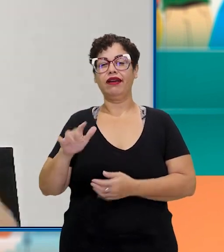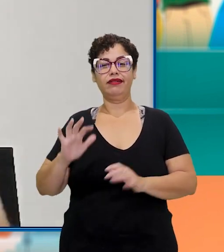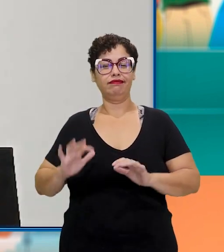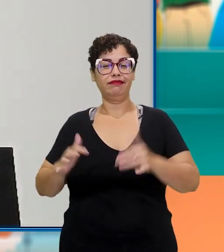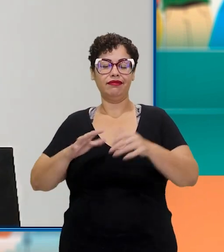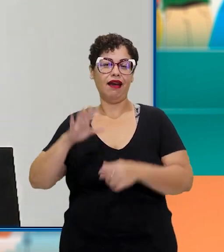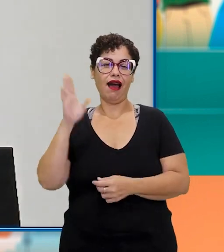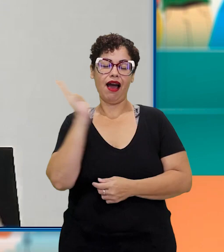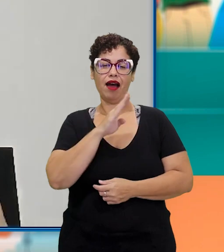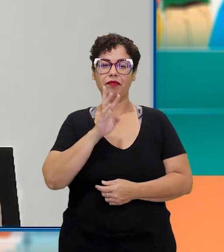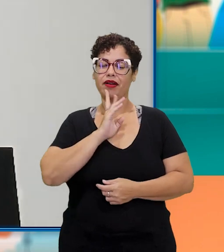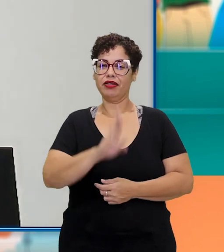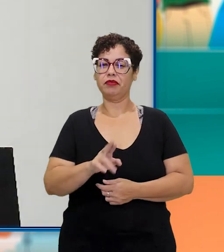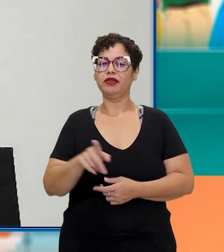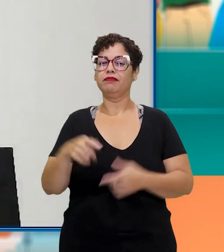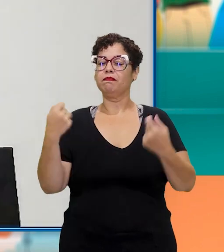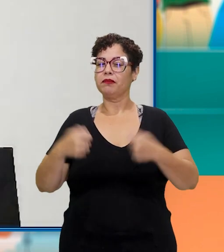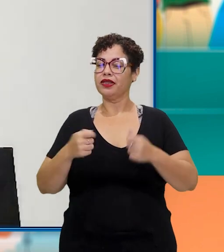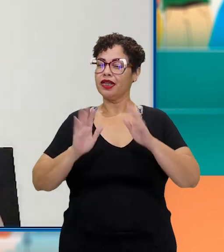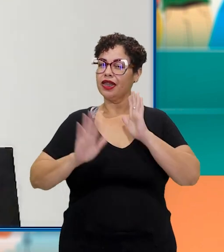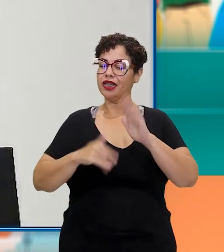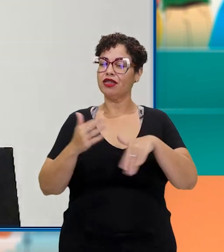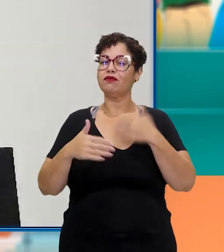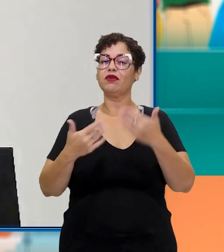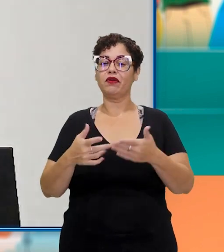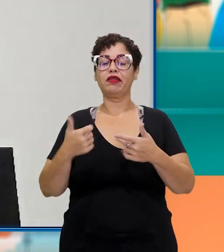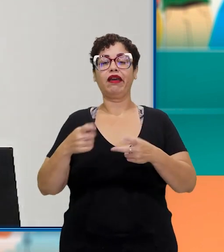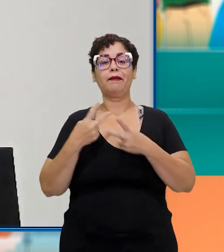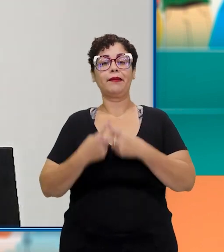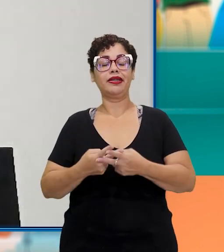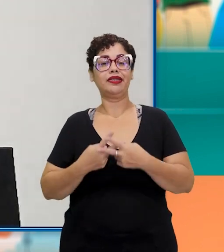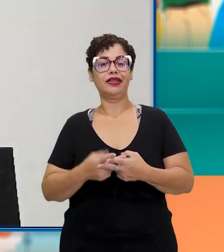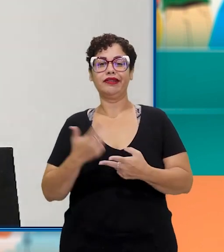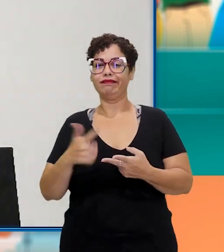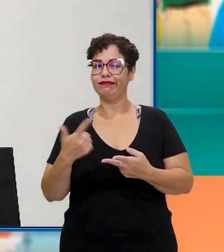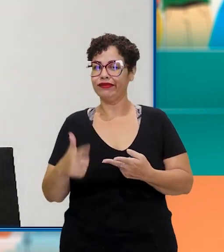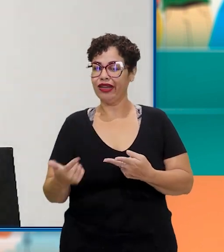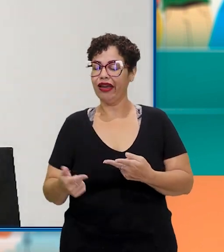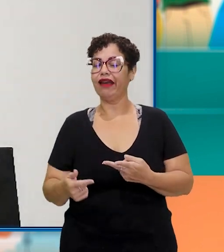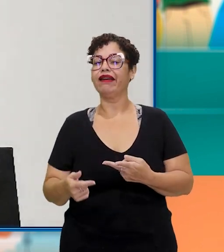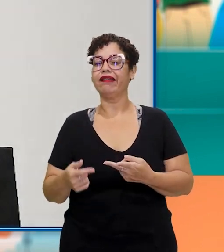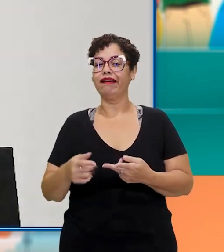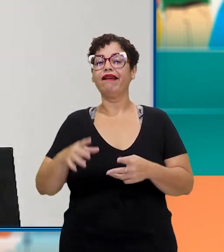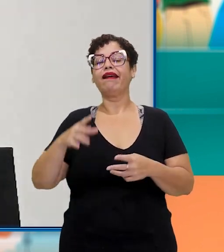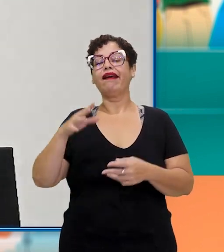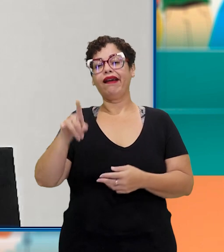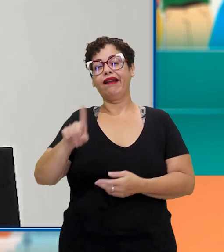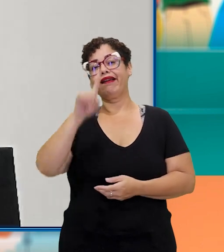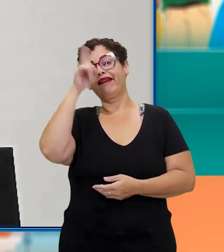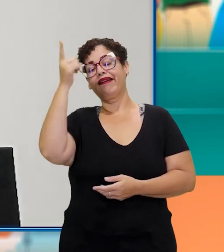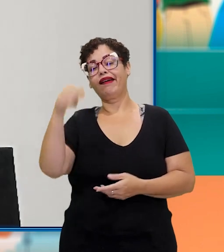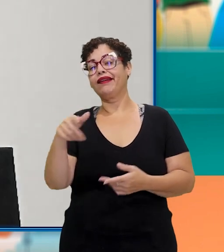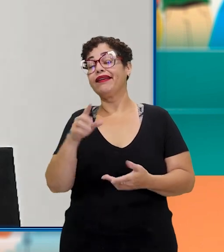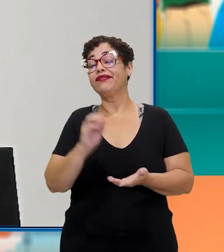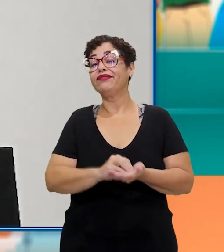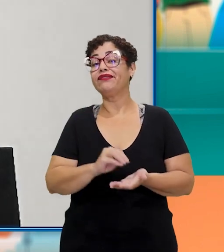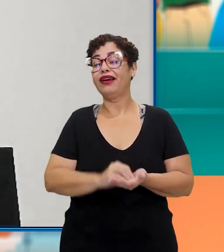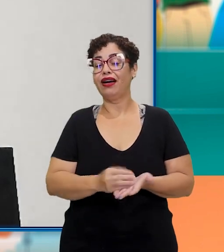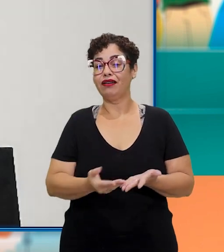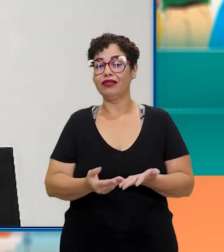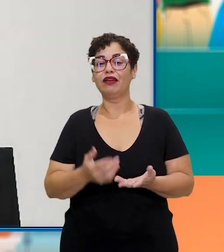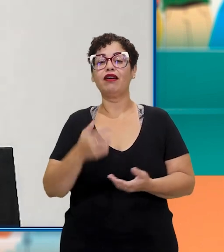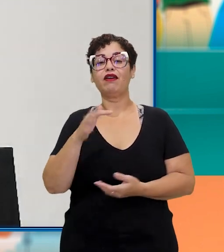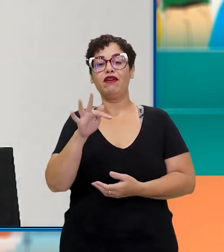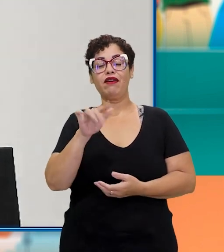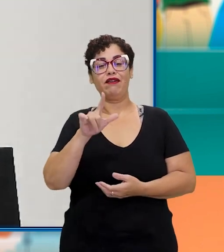são reativos e rápidos. Precisam desenvolver a virtude da paciência, que é uma qualidade que naturalmente lhes